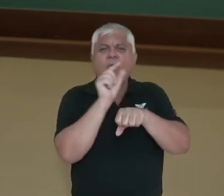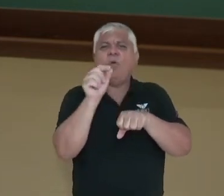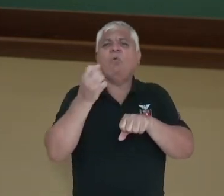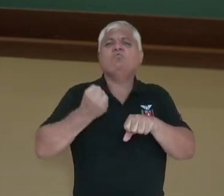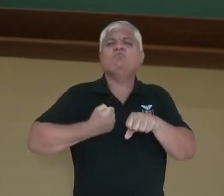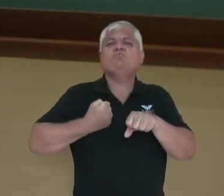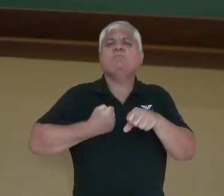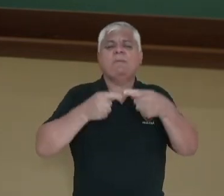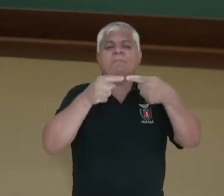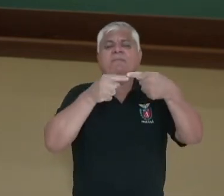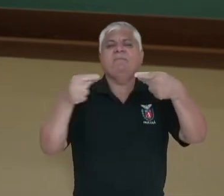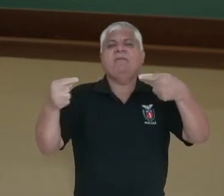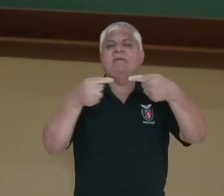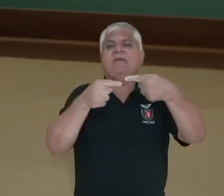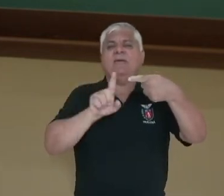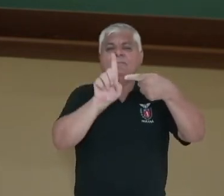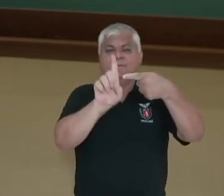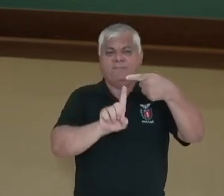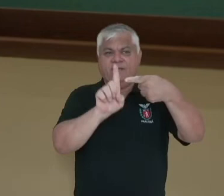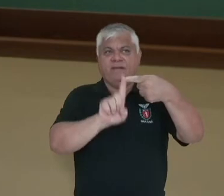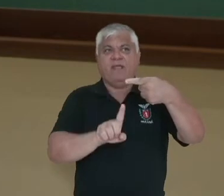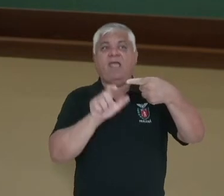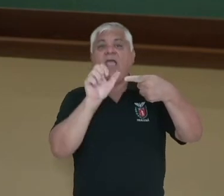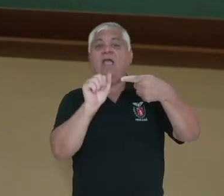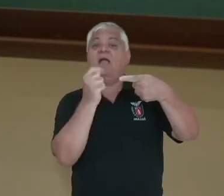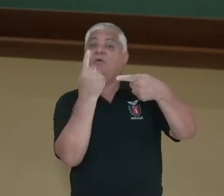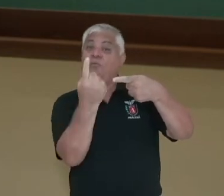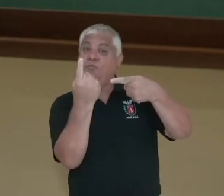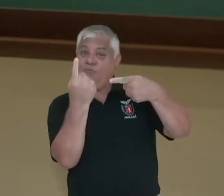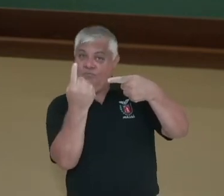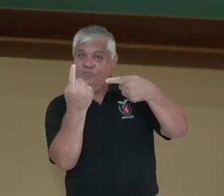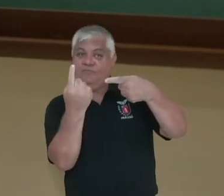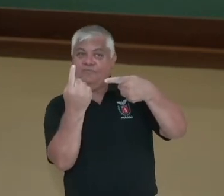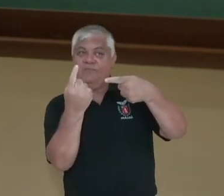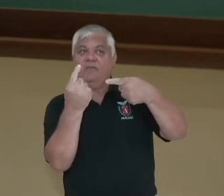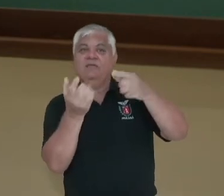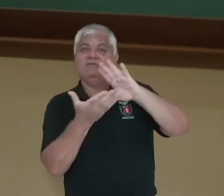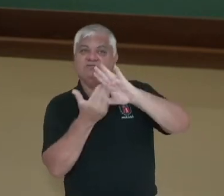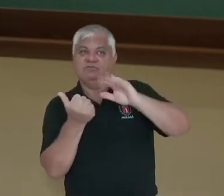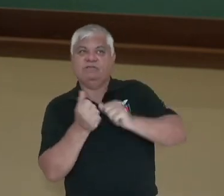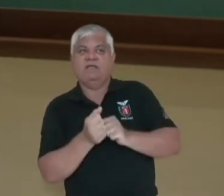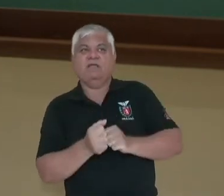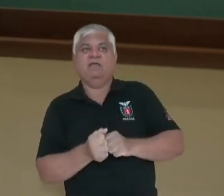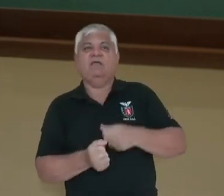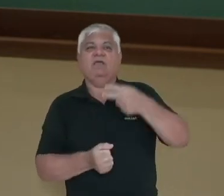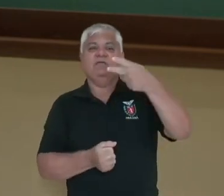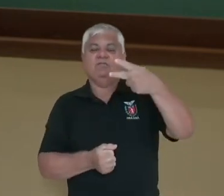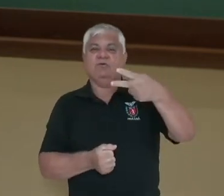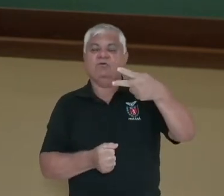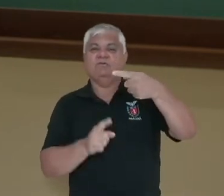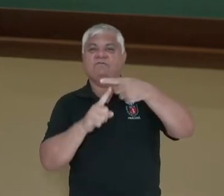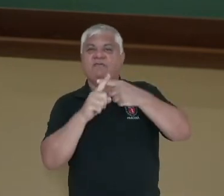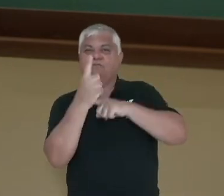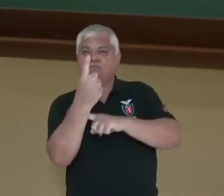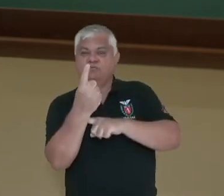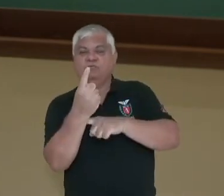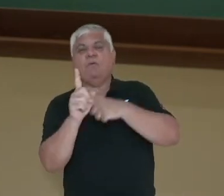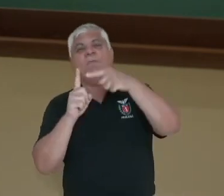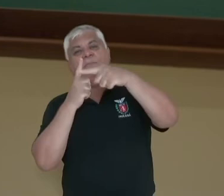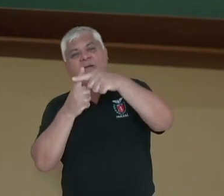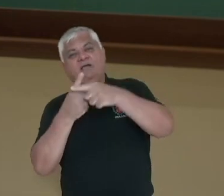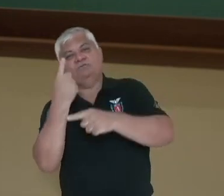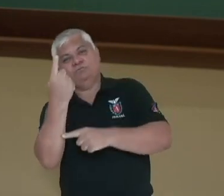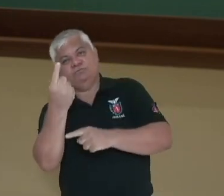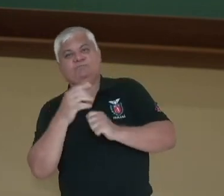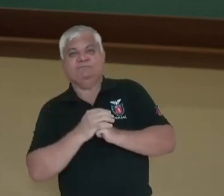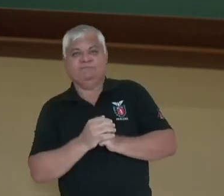primeira linha, na primeira coluna, A1, 1, basta substituir. 2 vezes 1 mais 1.